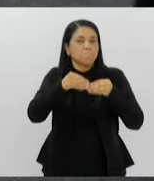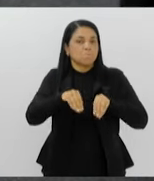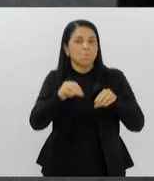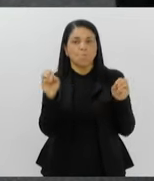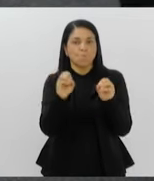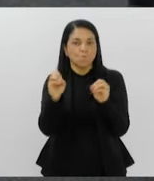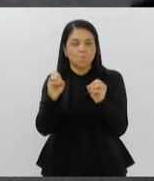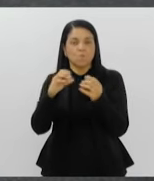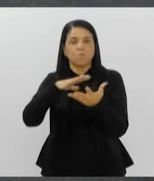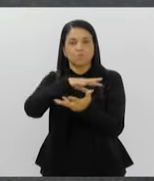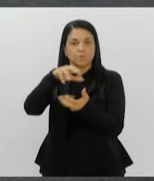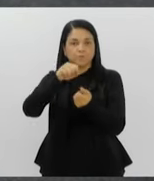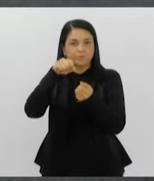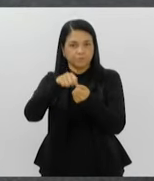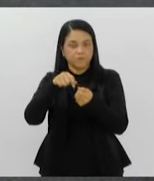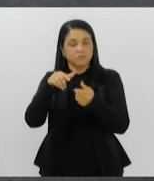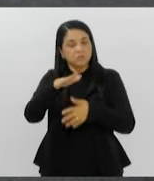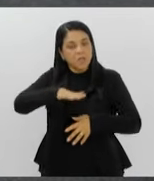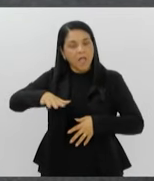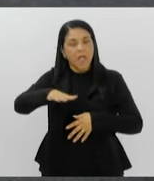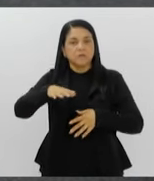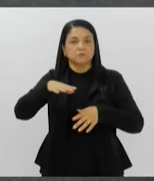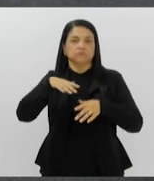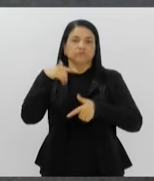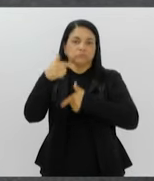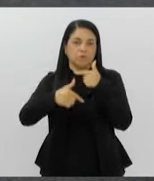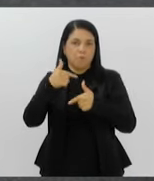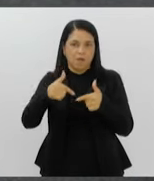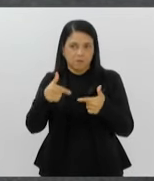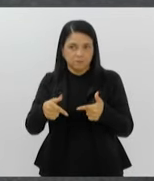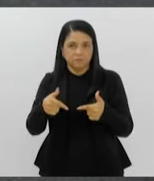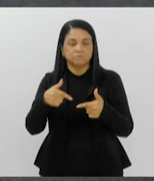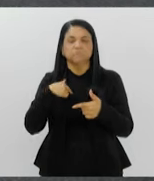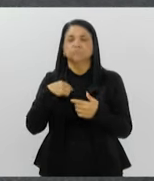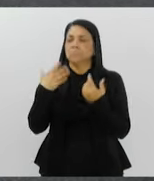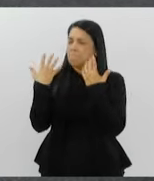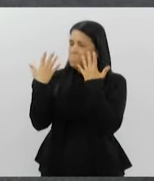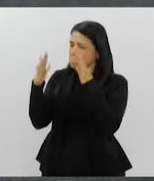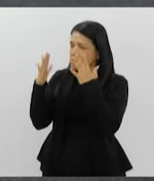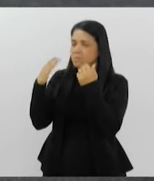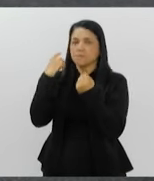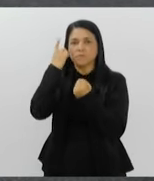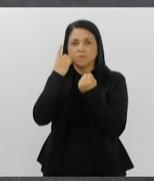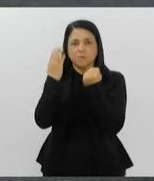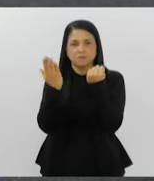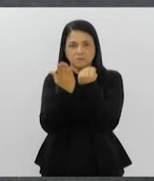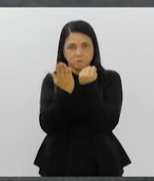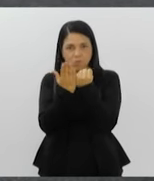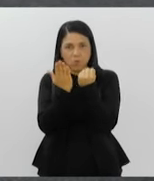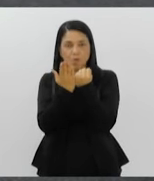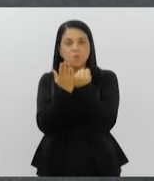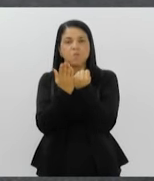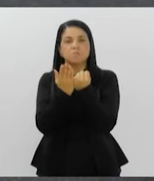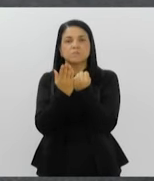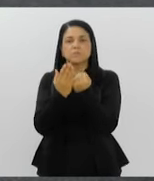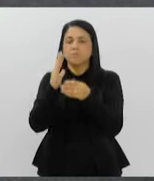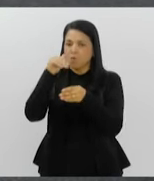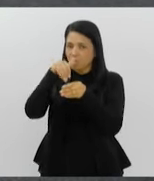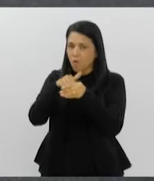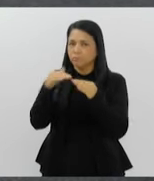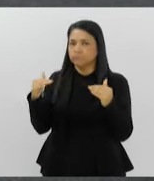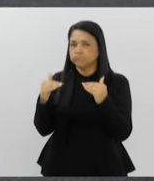trabalhador. Portanto, está de parabéns o deputado Samuel. E eu voto favoravelmente, votei